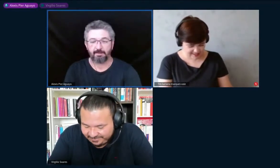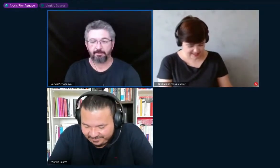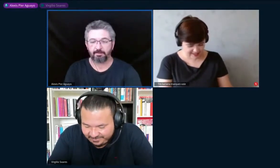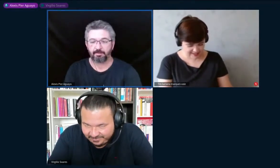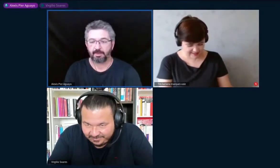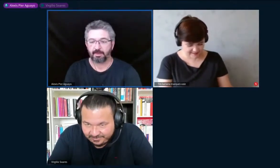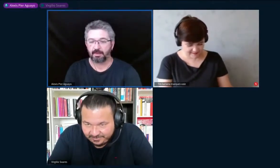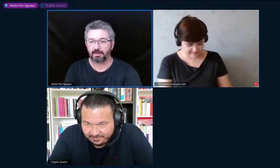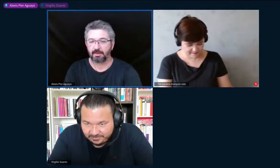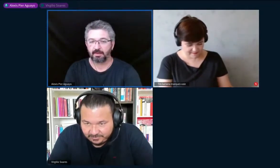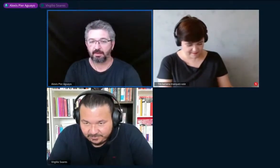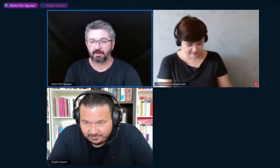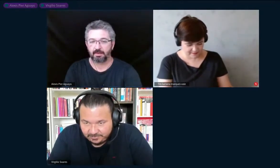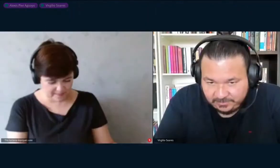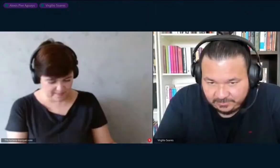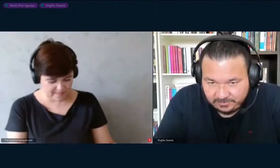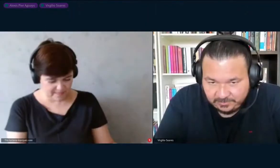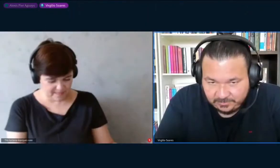Peraí.